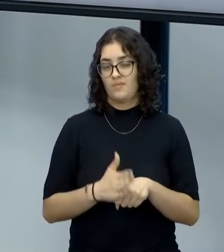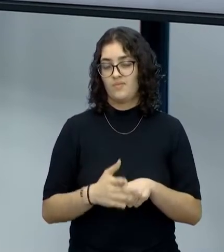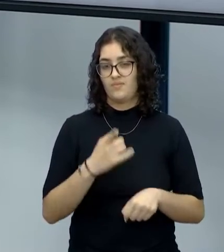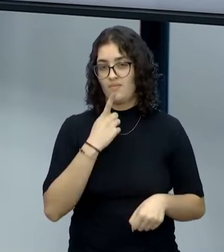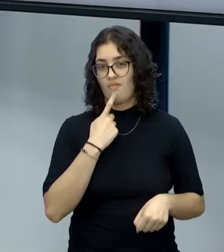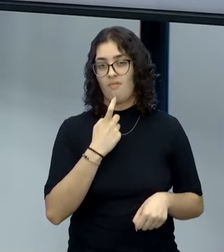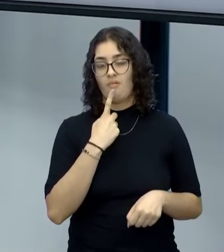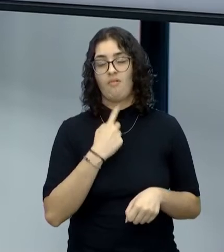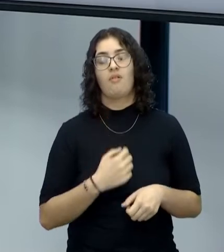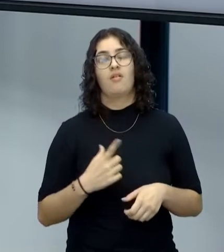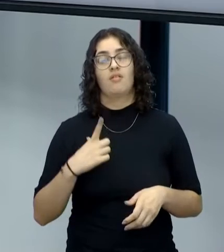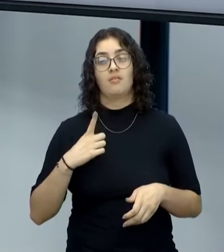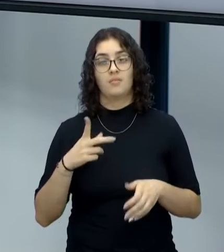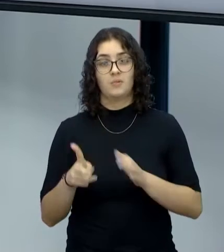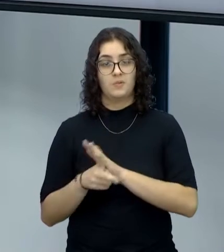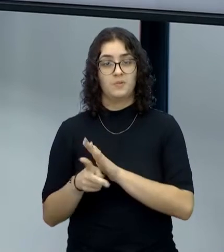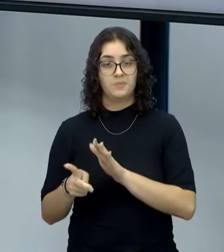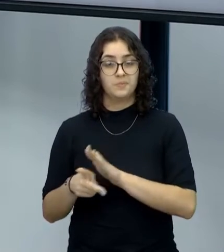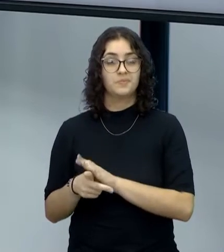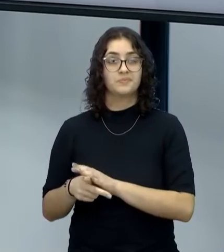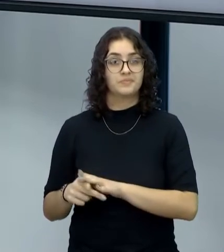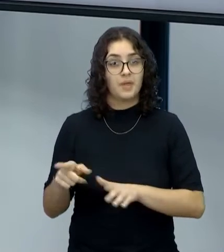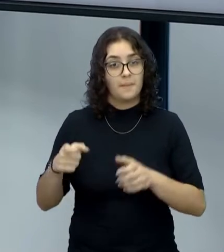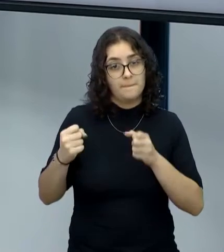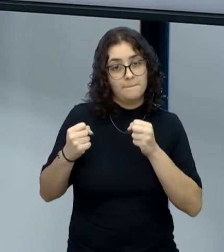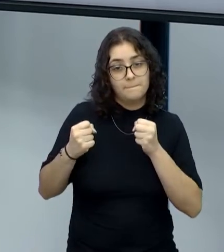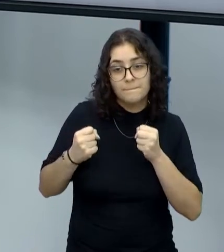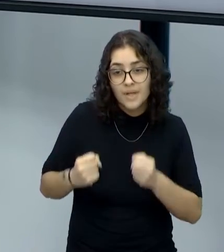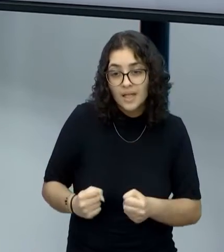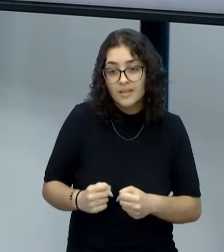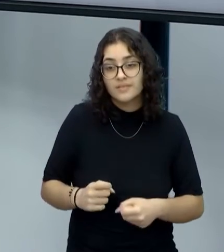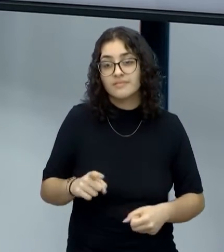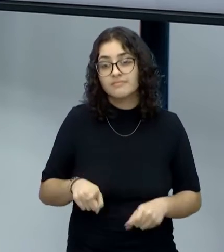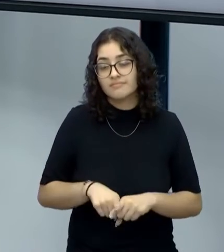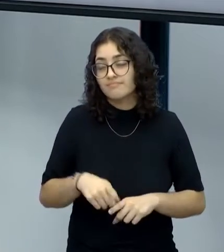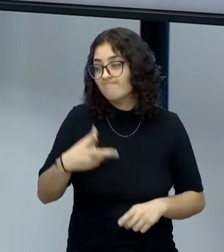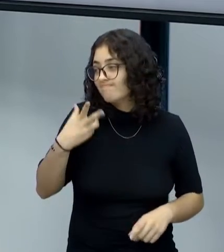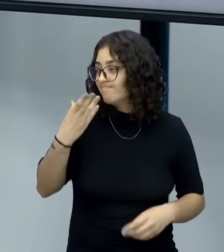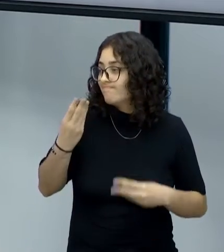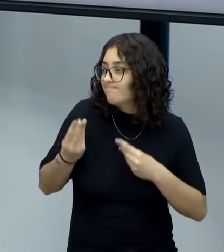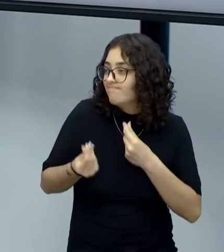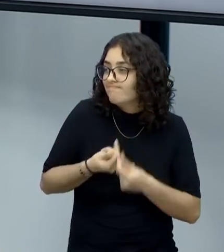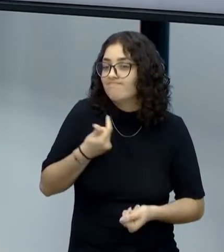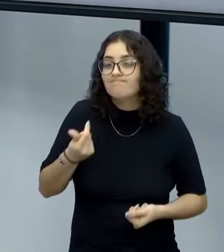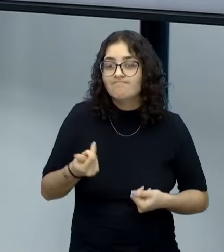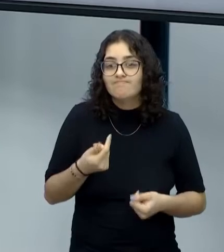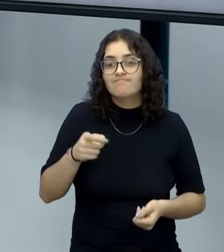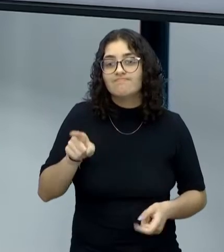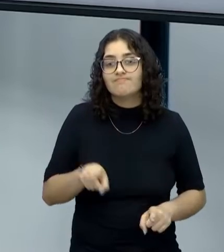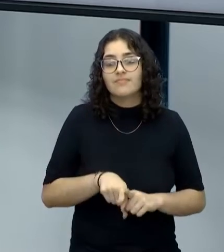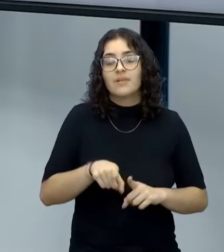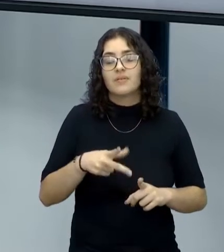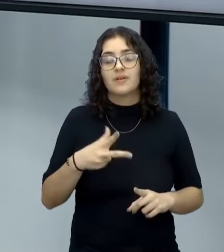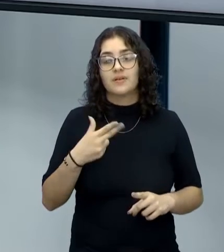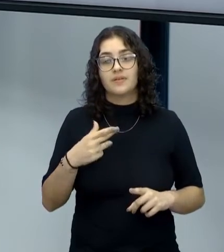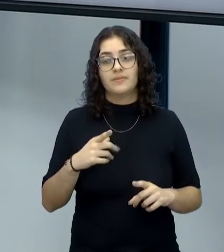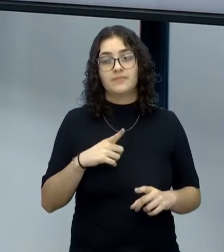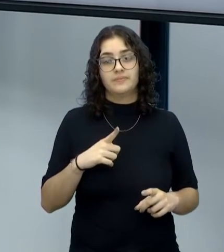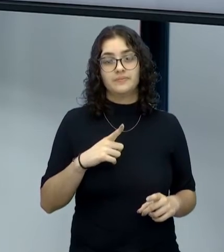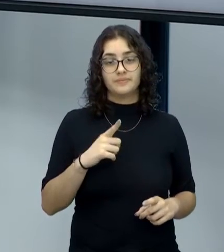manuseando esses compostos, muitos deles são pesados, são cumulativos, né, e são causadores